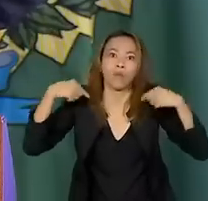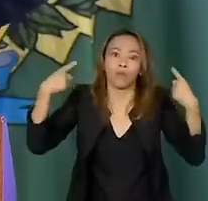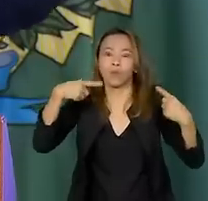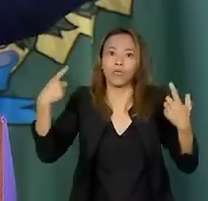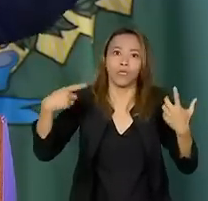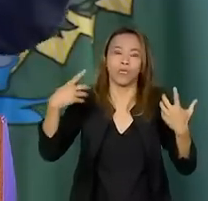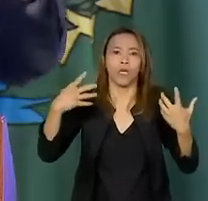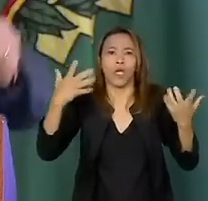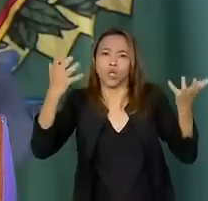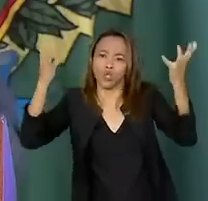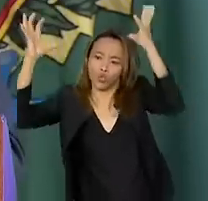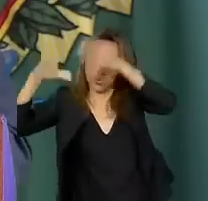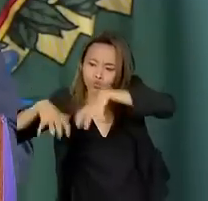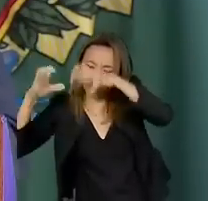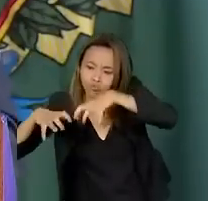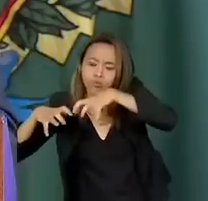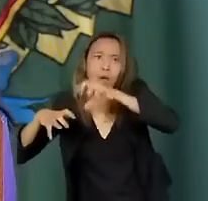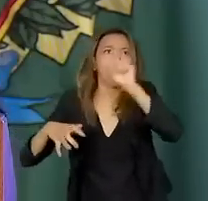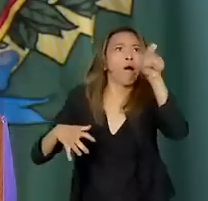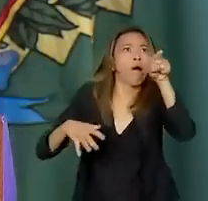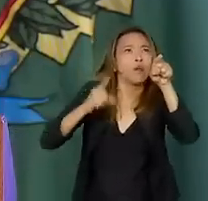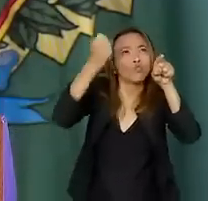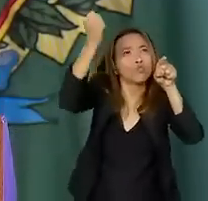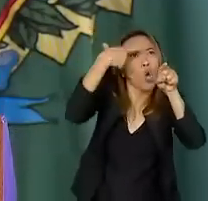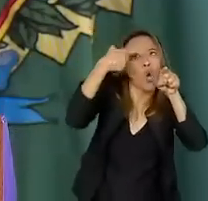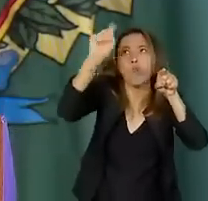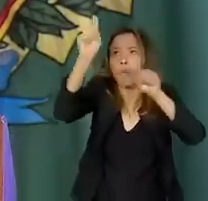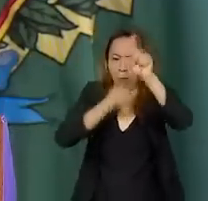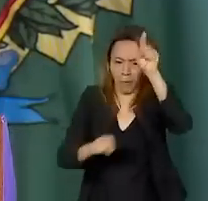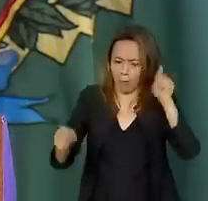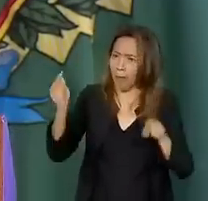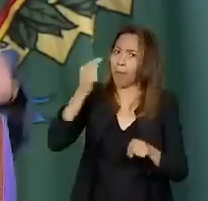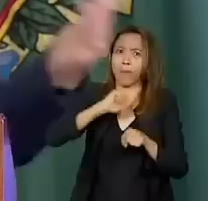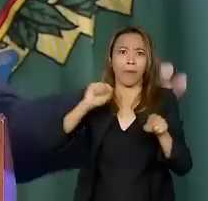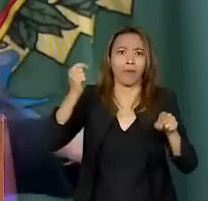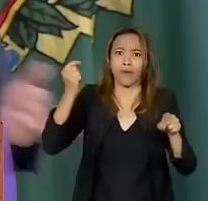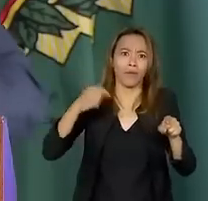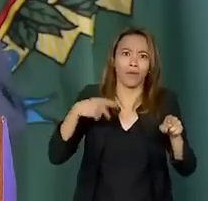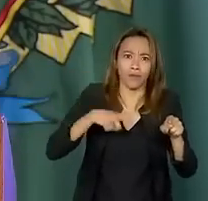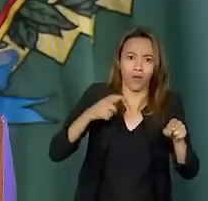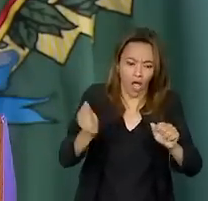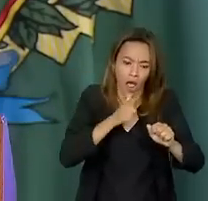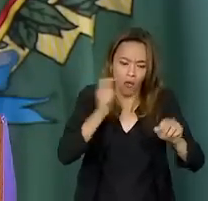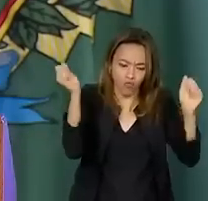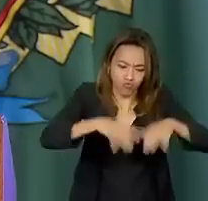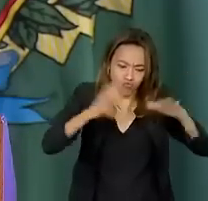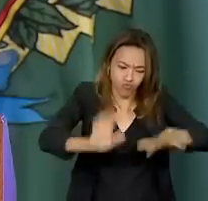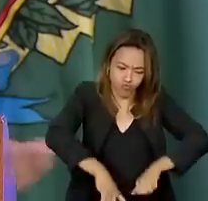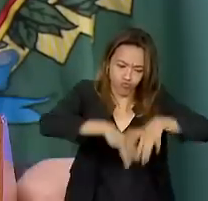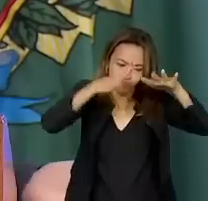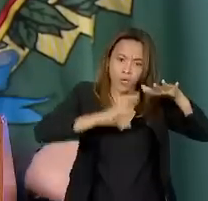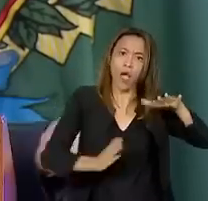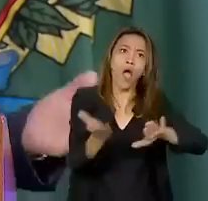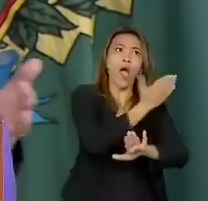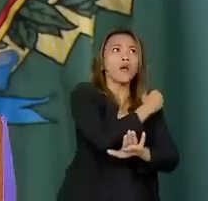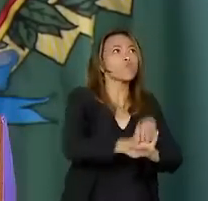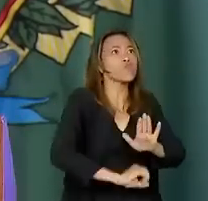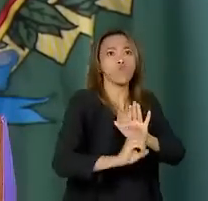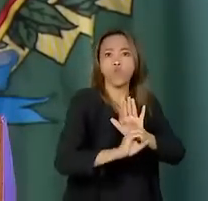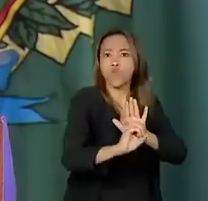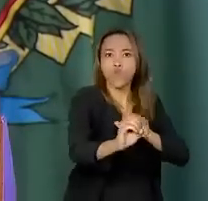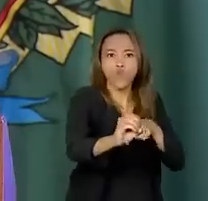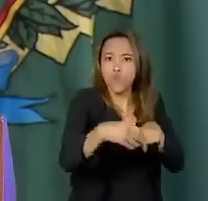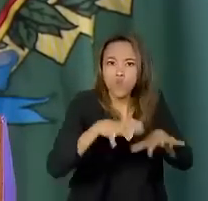porque tem lugar que chove onde não chovia, tem lugar que faz sol onde não fazia, tem lugar que dá enchente onde não dava, tem lugar que fica seco onde não